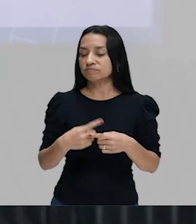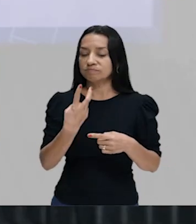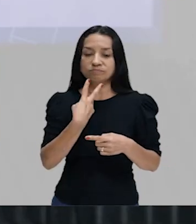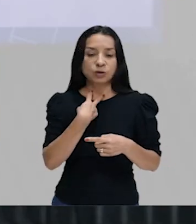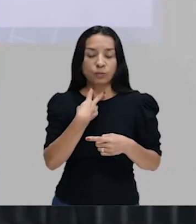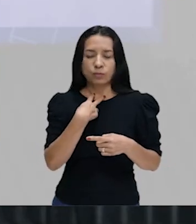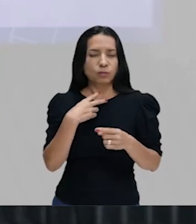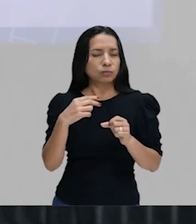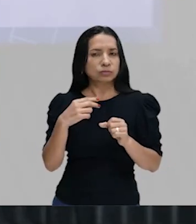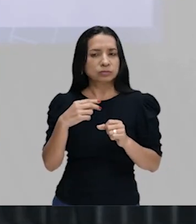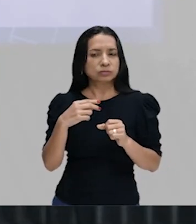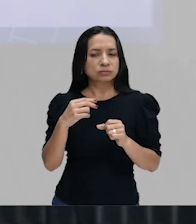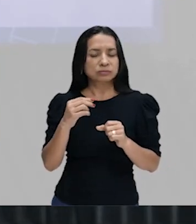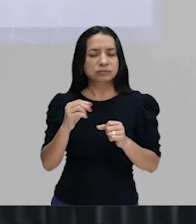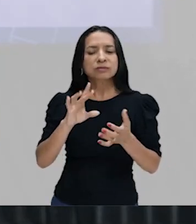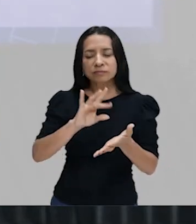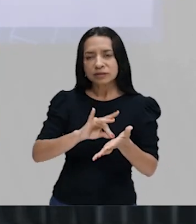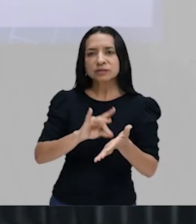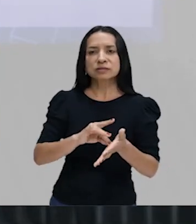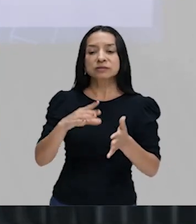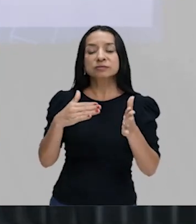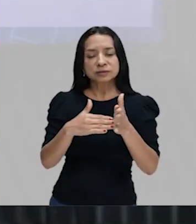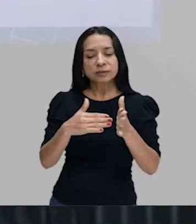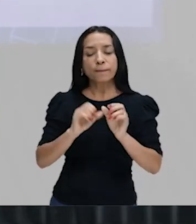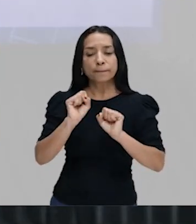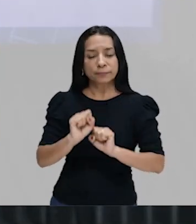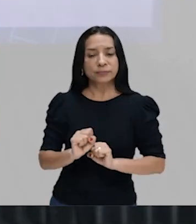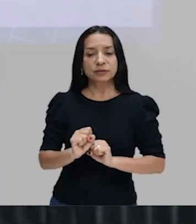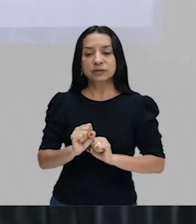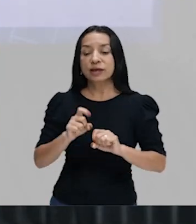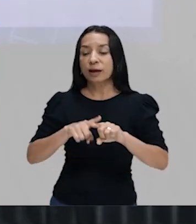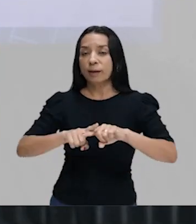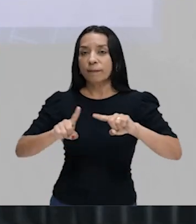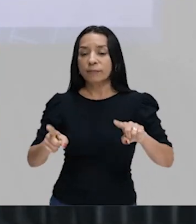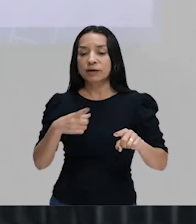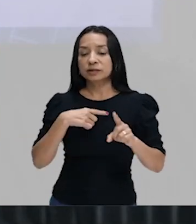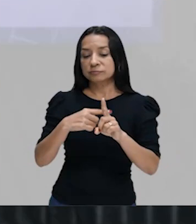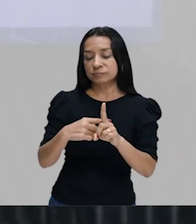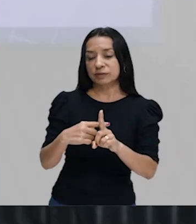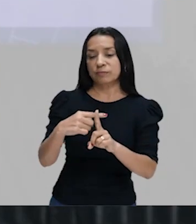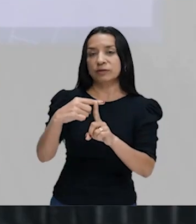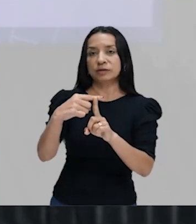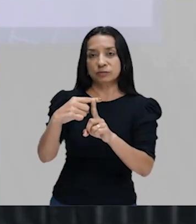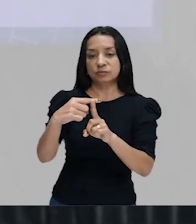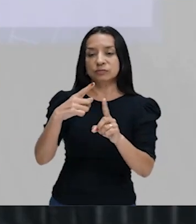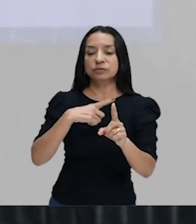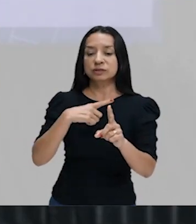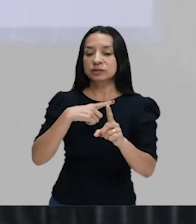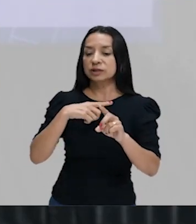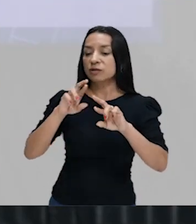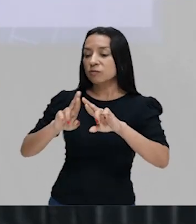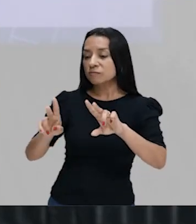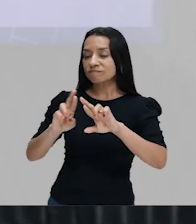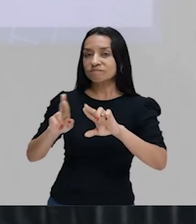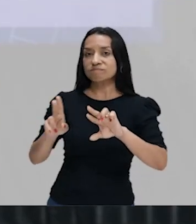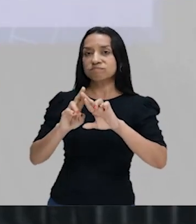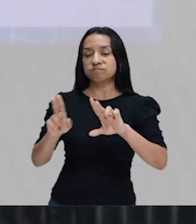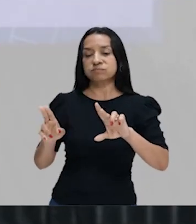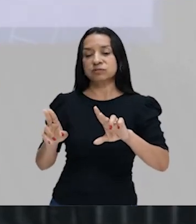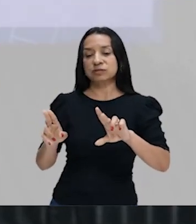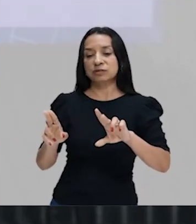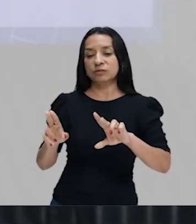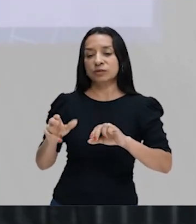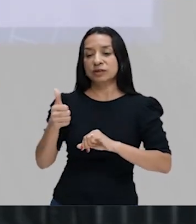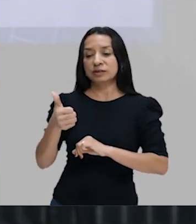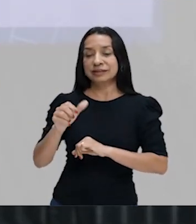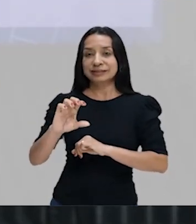na verdade até poderia, mas em se tratando de temperatura, você sabe que a temperatura ela tem uma variação em